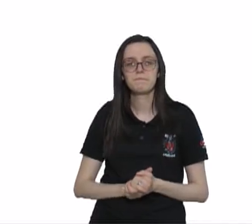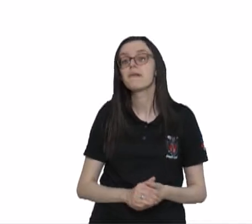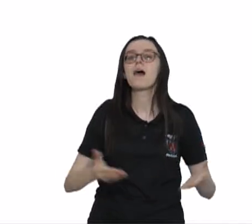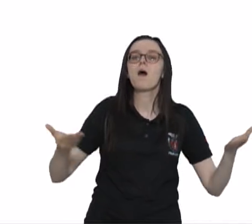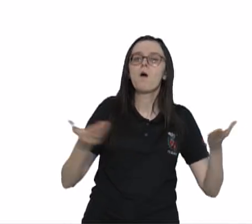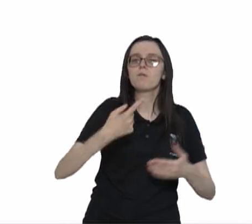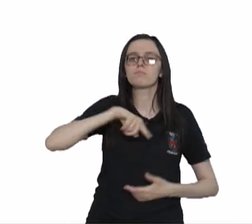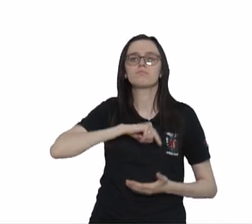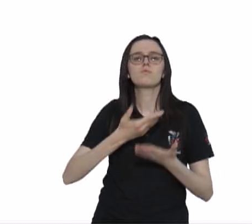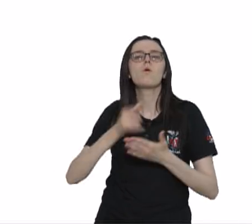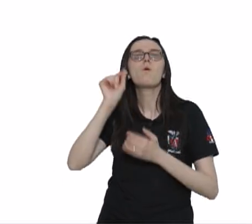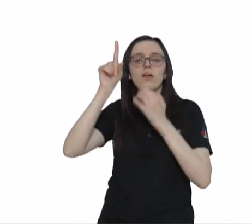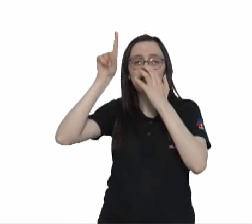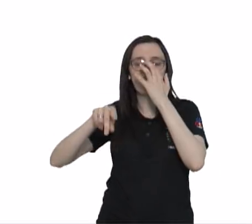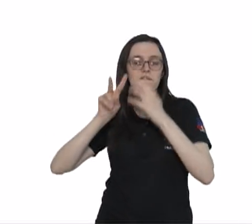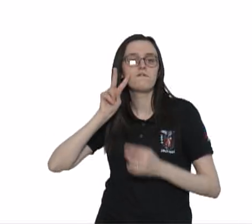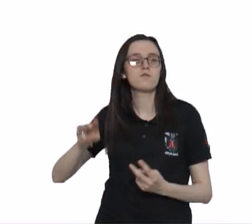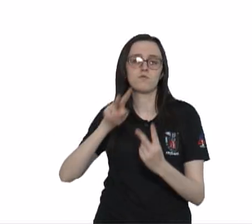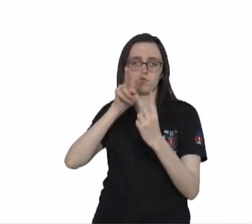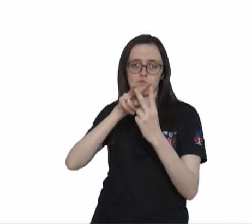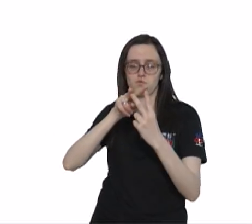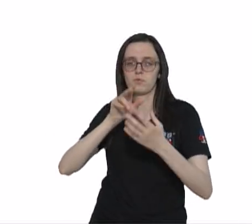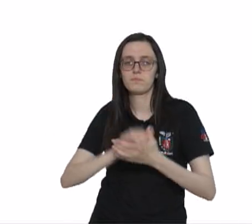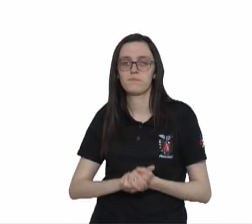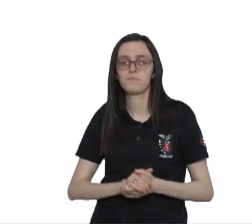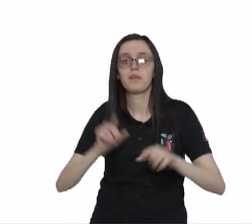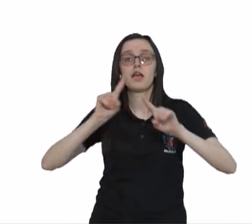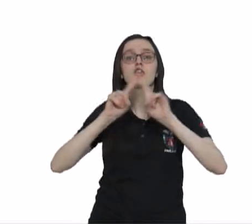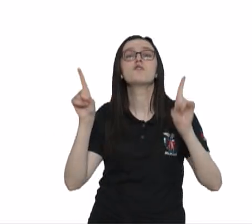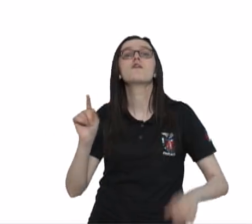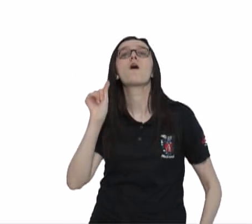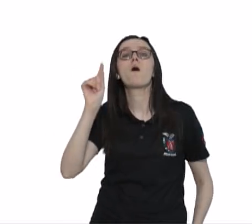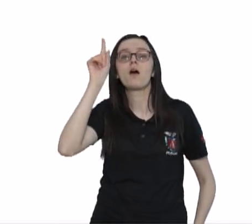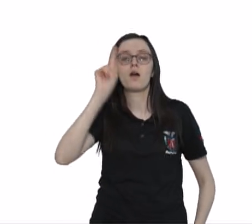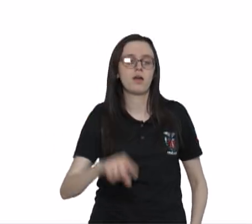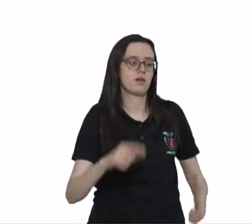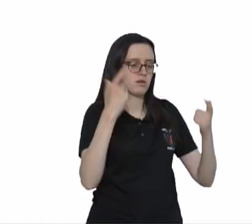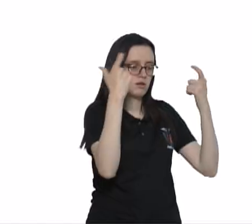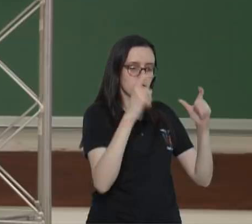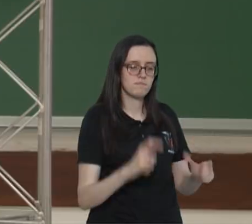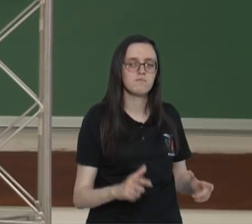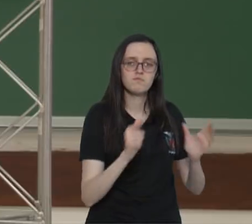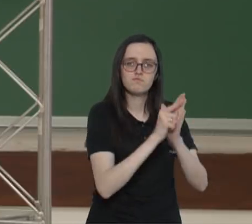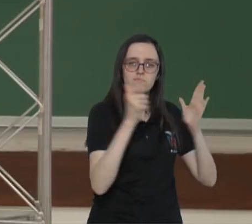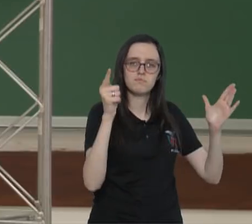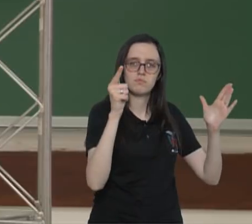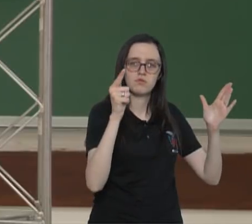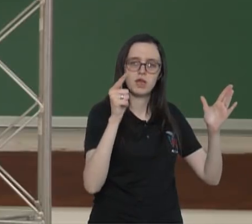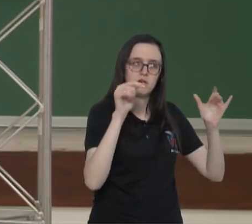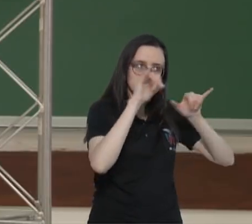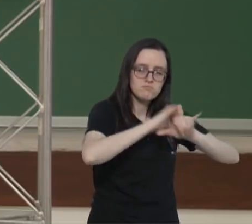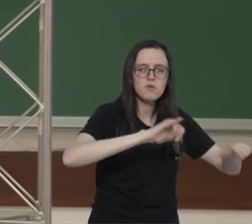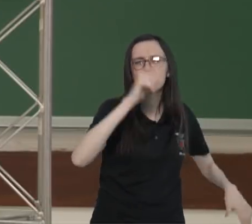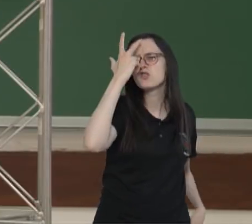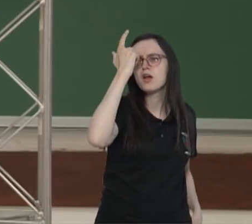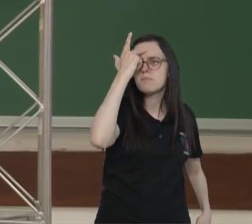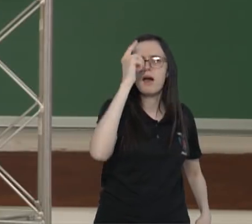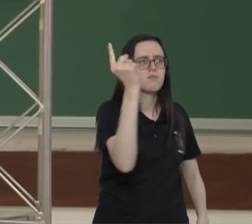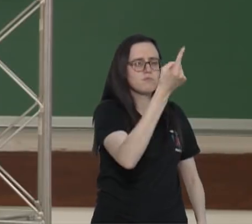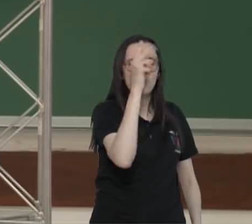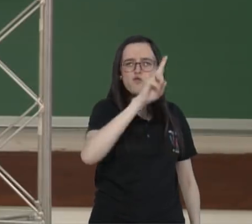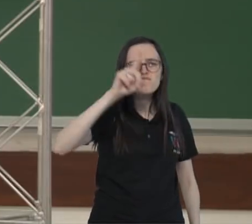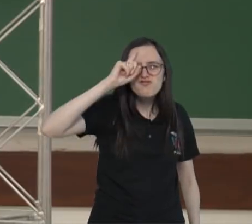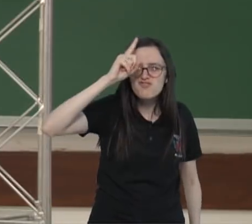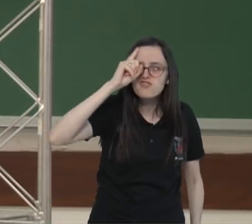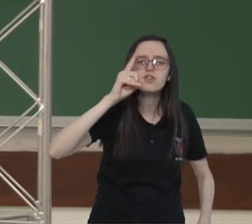hoje nós vimos exatamente essas duas coisas, né? A diferença entre o classificado normal, vamos dizer assim, né? O classificado do dia a dia, o